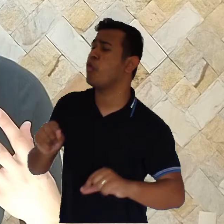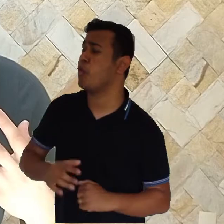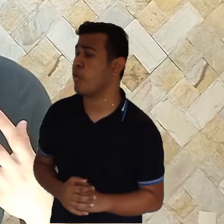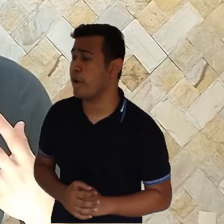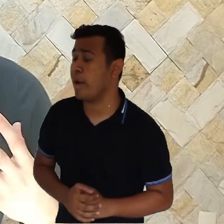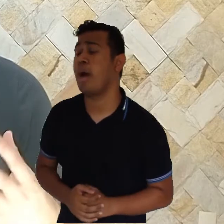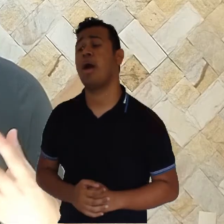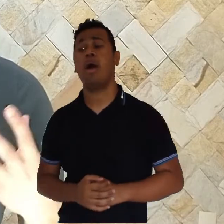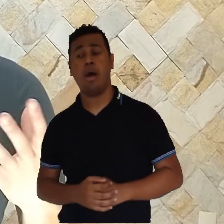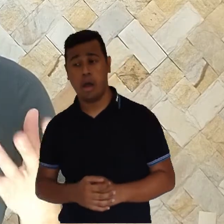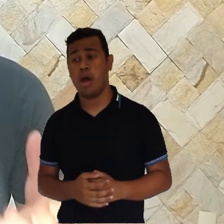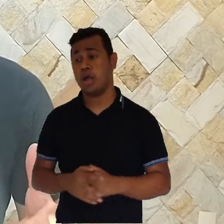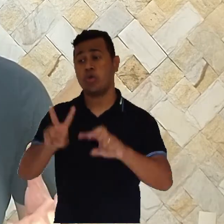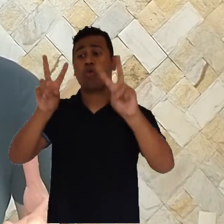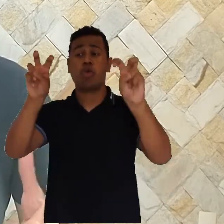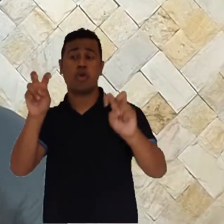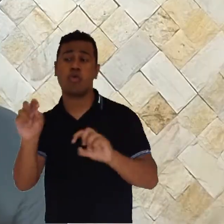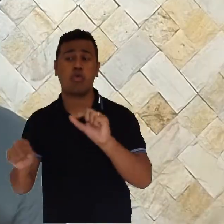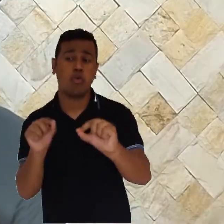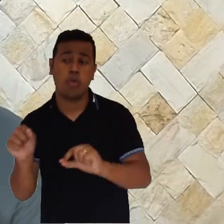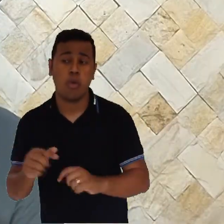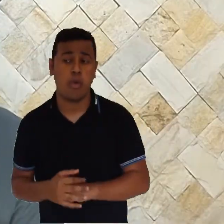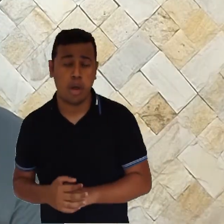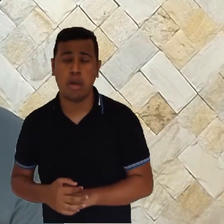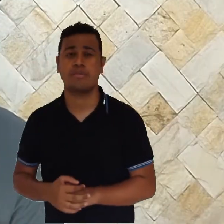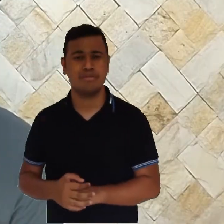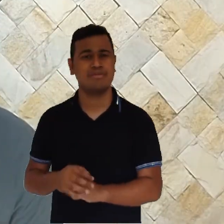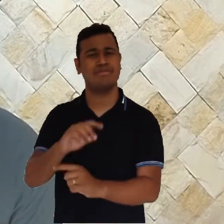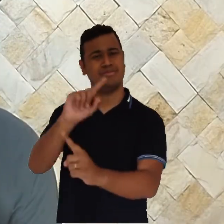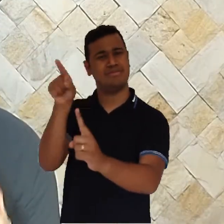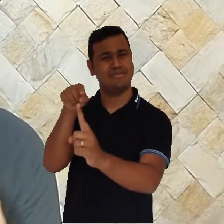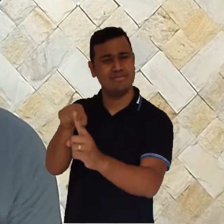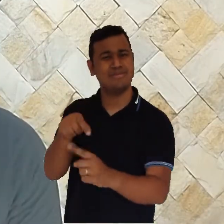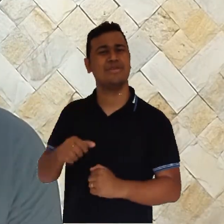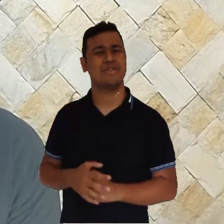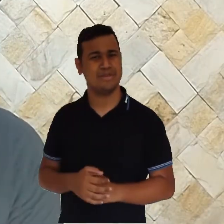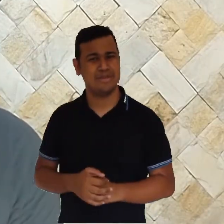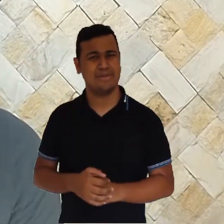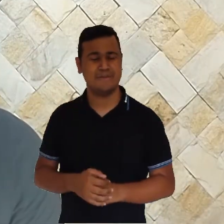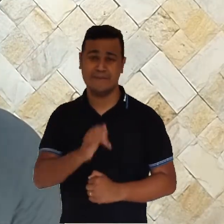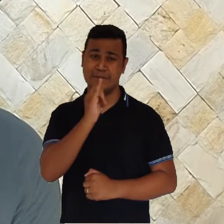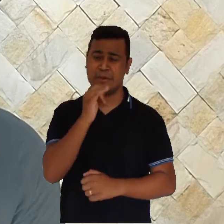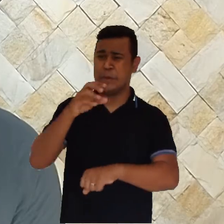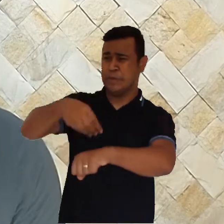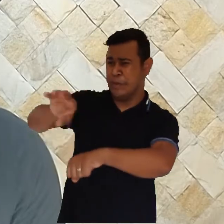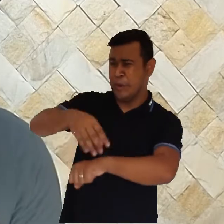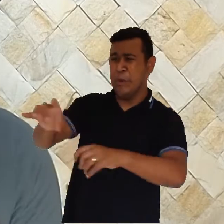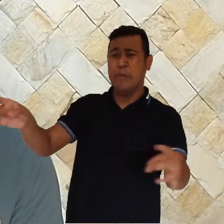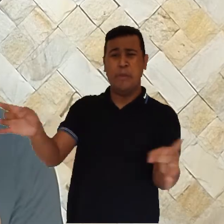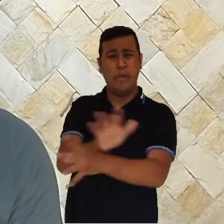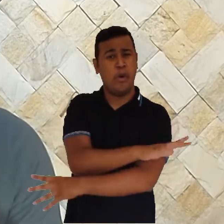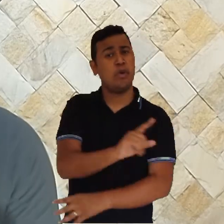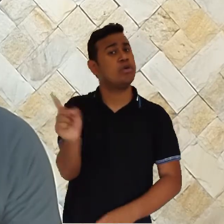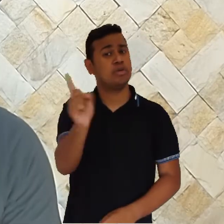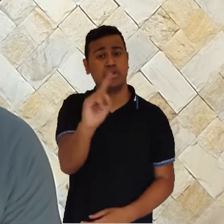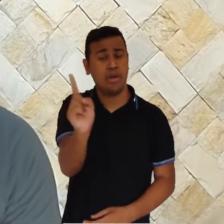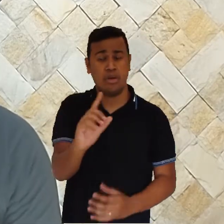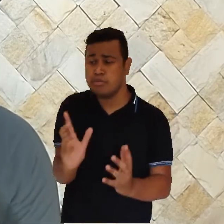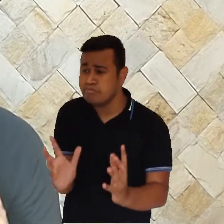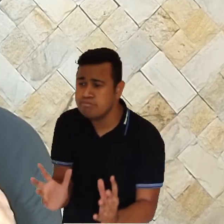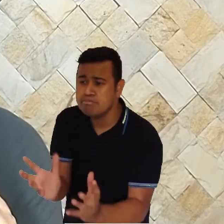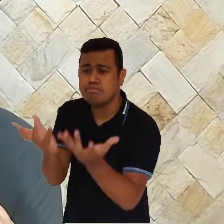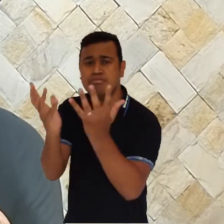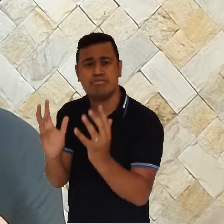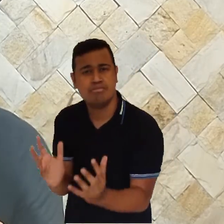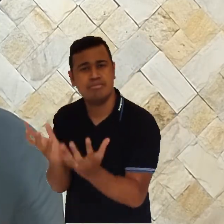explorar o novo conteúdo. Evitar ser muito direto, dando conteúdo já pronto. Pelo contrário, ir estimulando-os